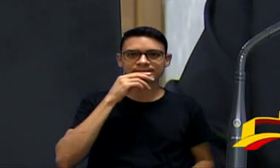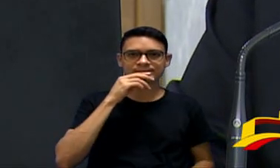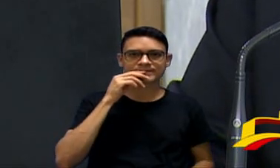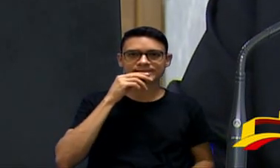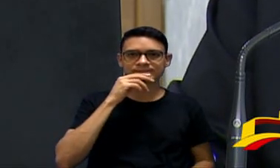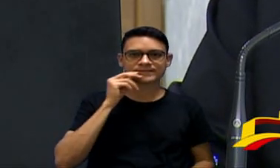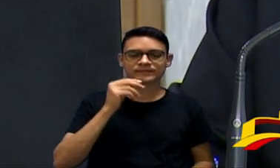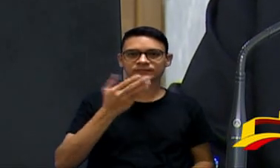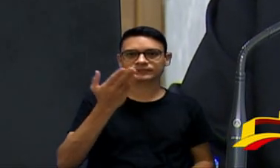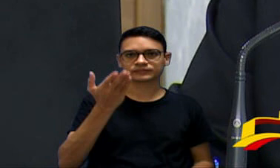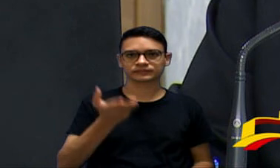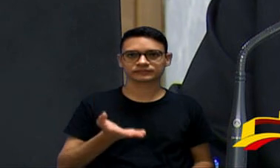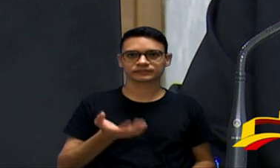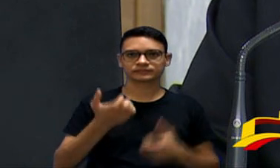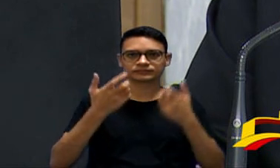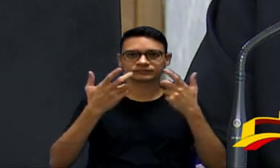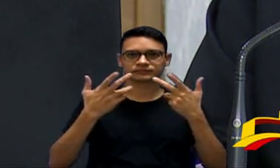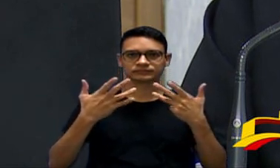Vossa